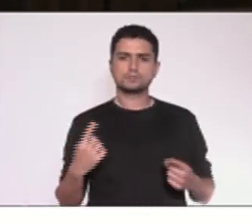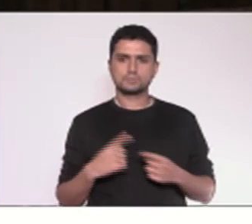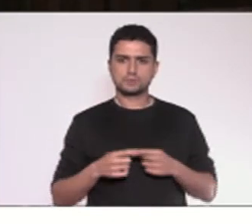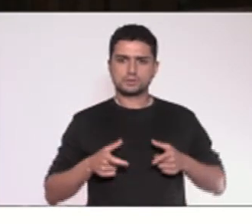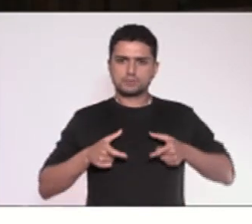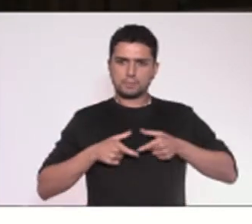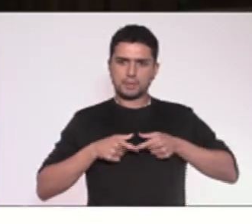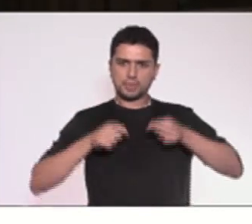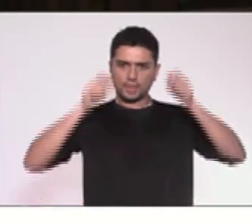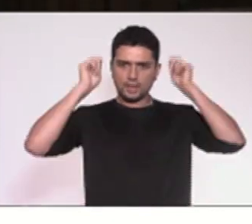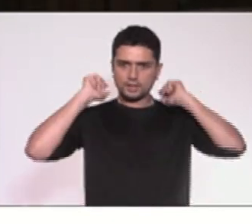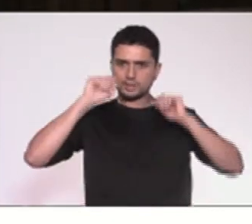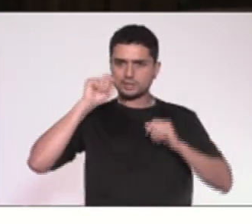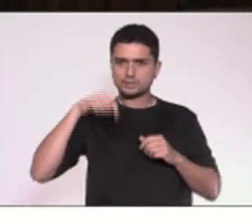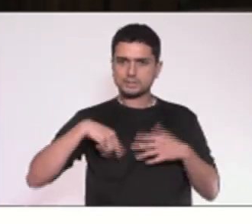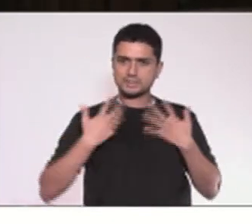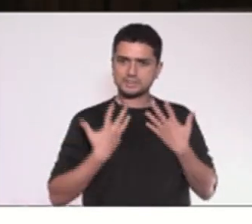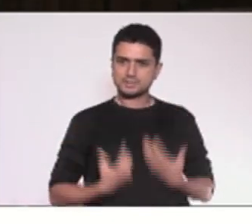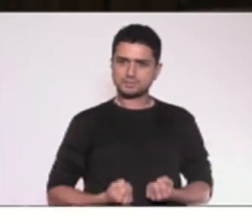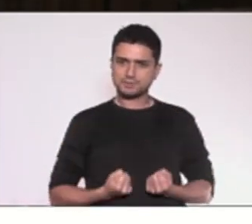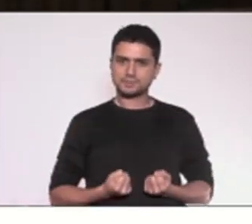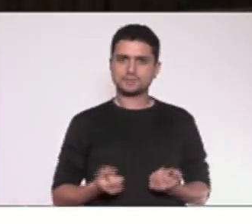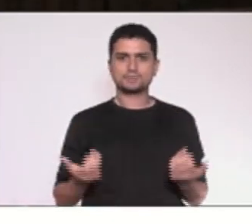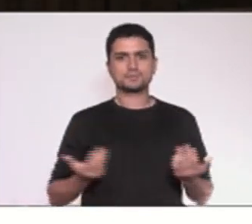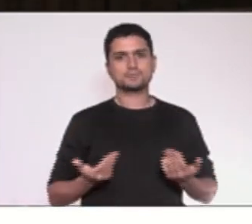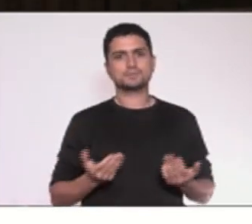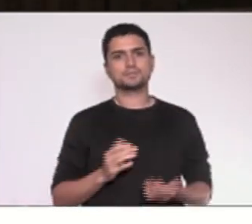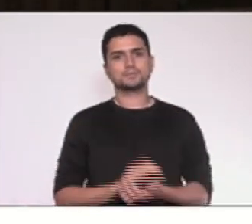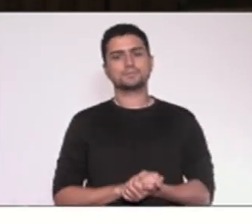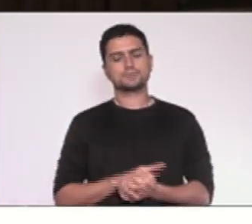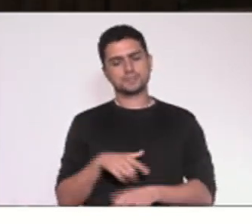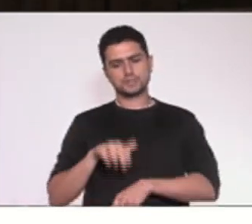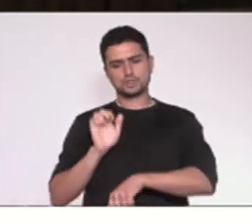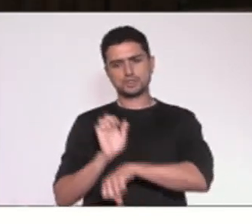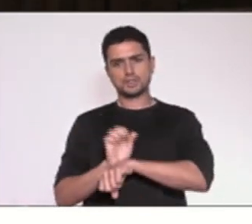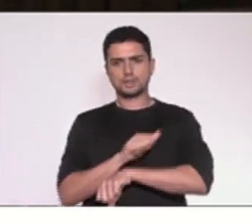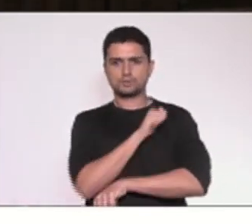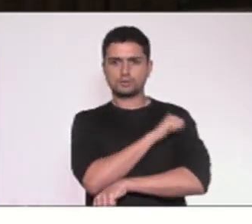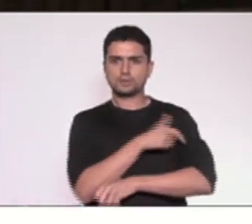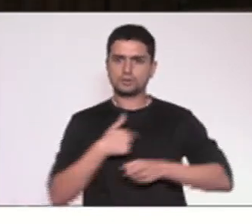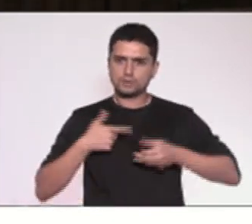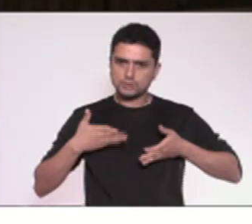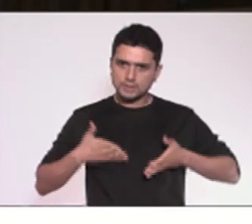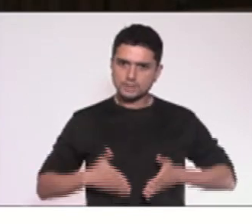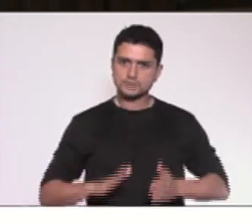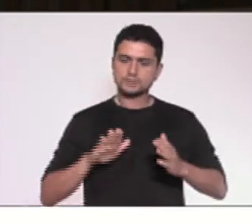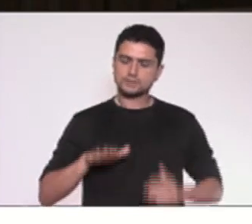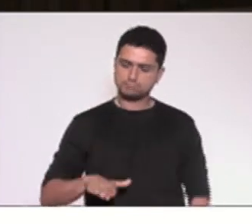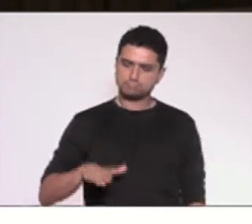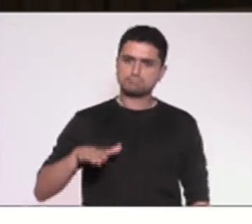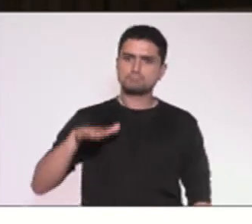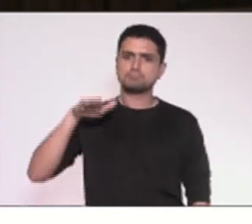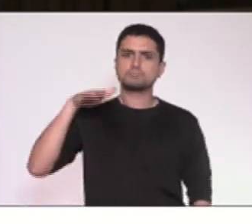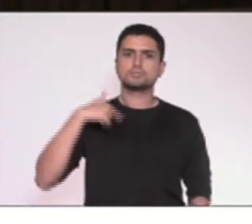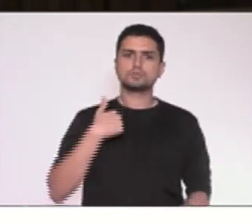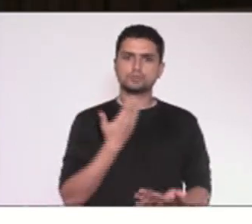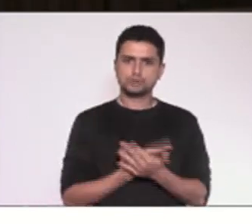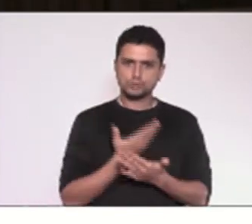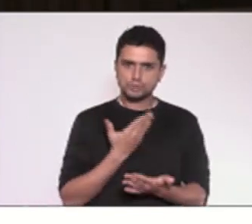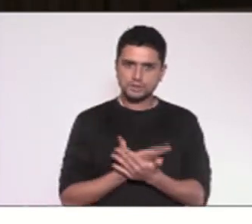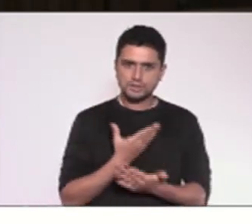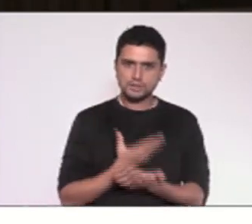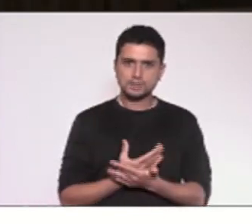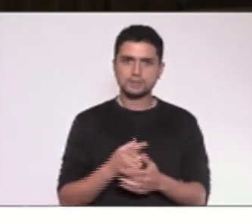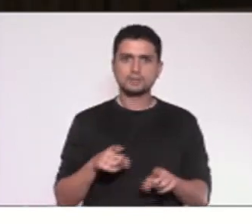Assembleia Legislativa do Estado do Rio de Janeiro. Nesse estado nasci, me criei, me estudei e